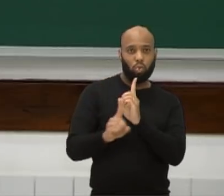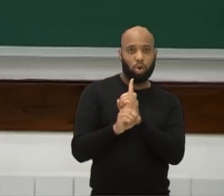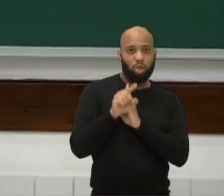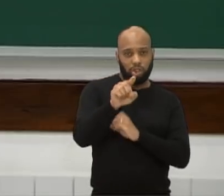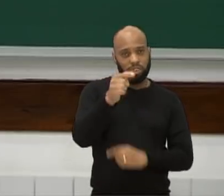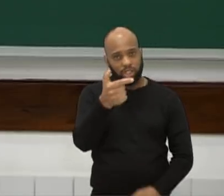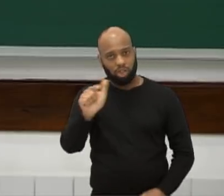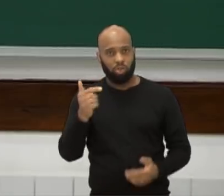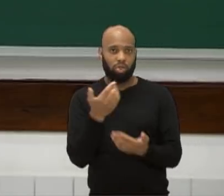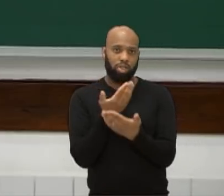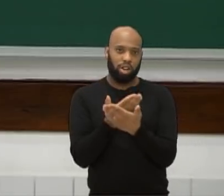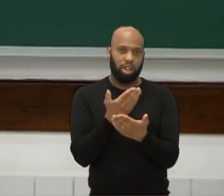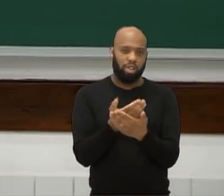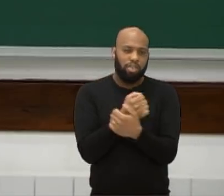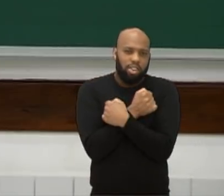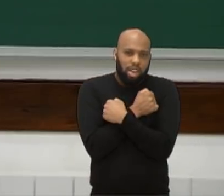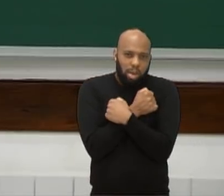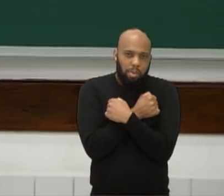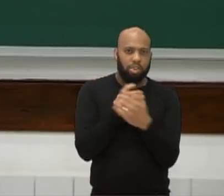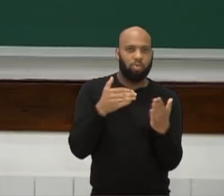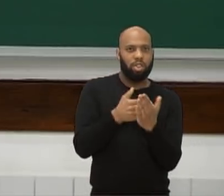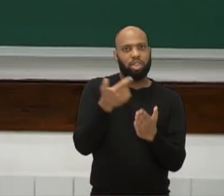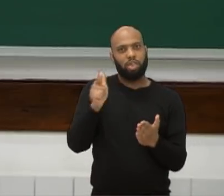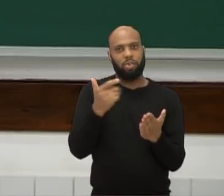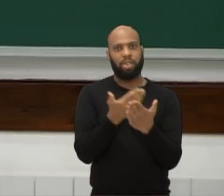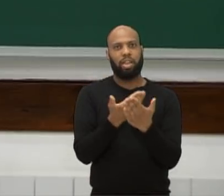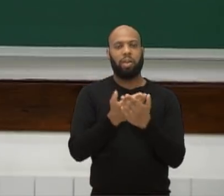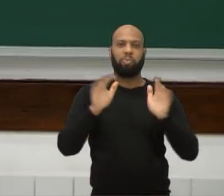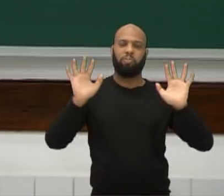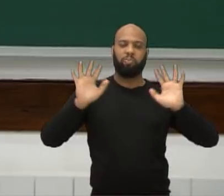então. Forte abraço e até a próxima.